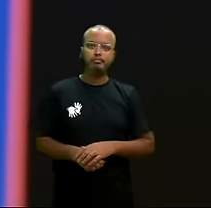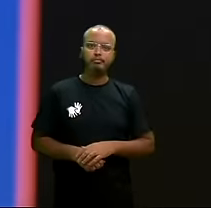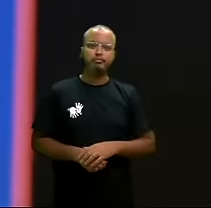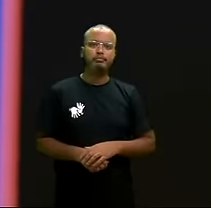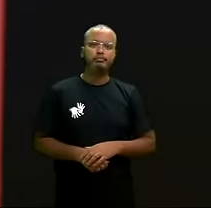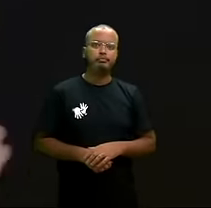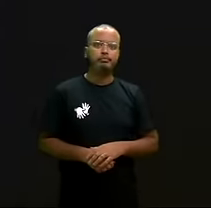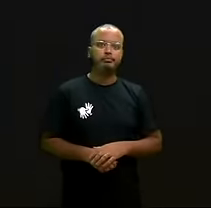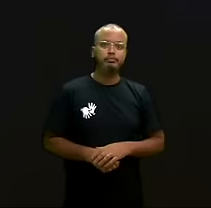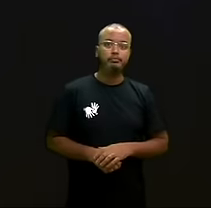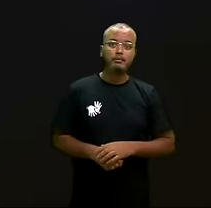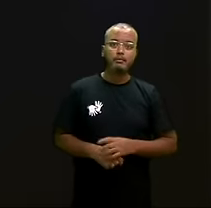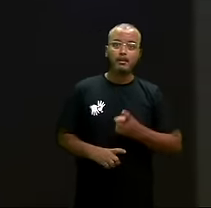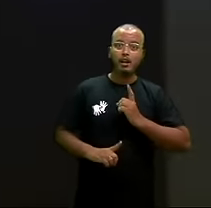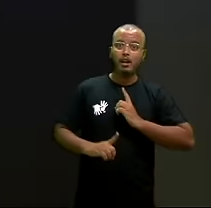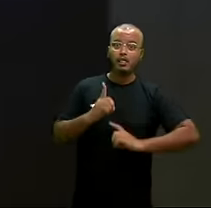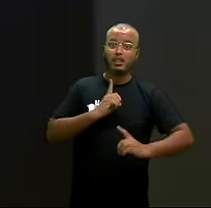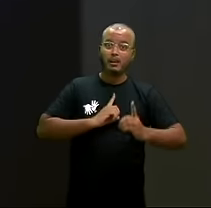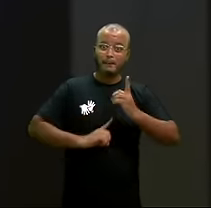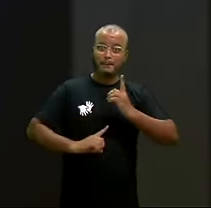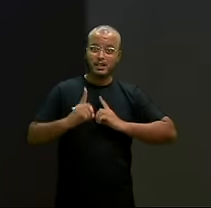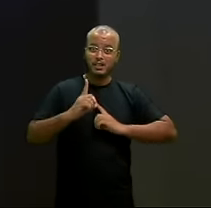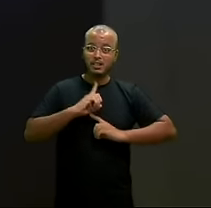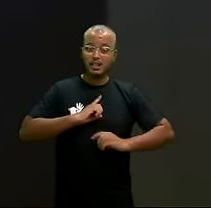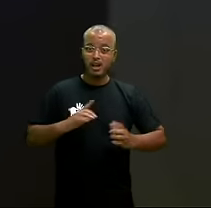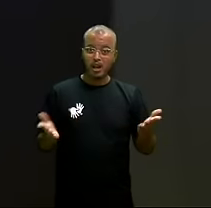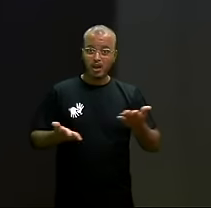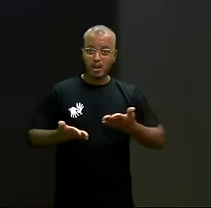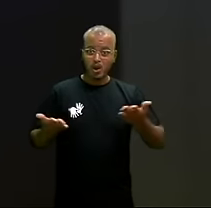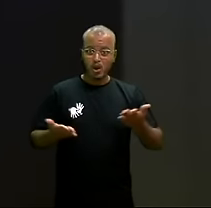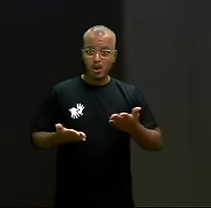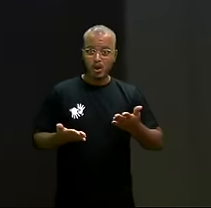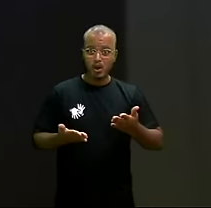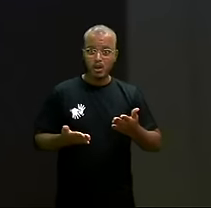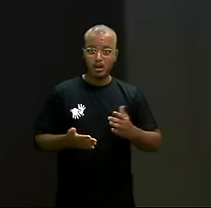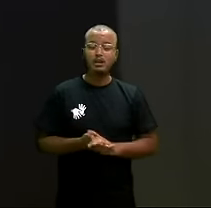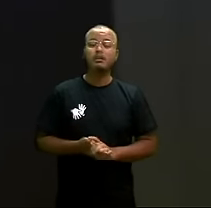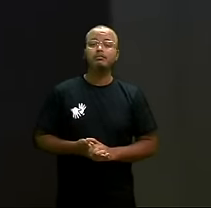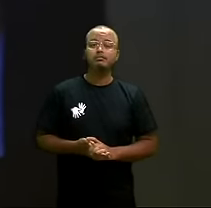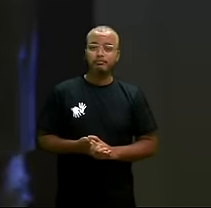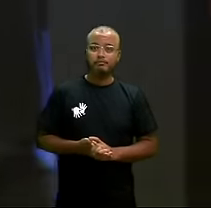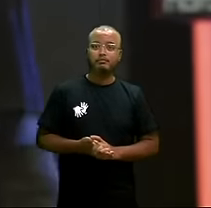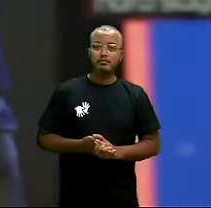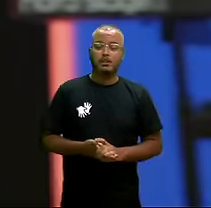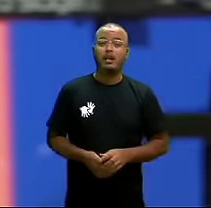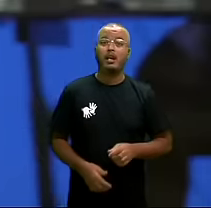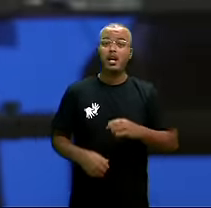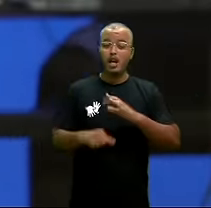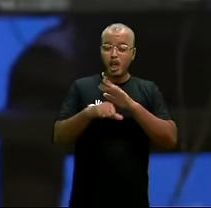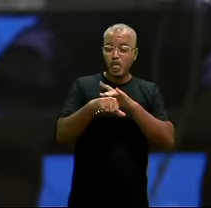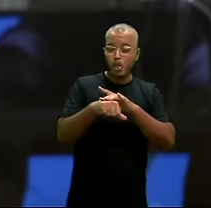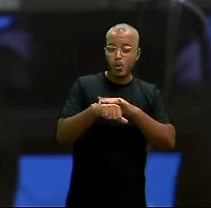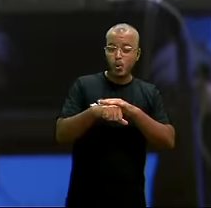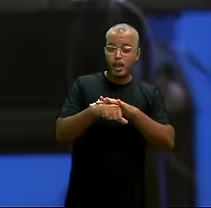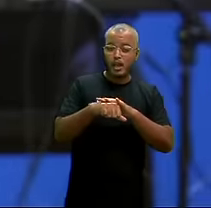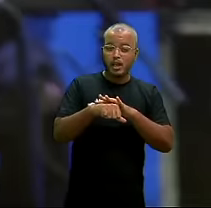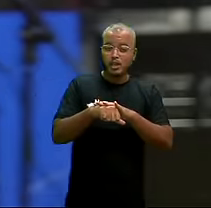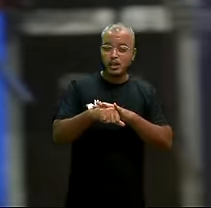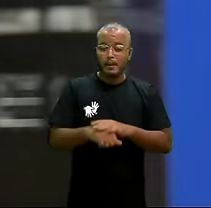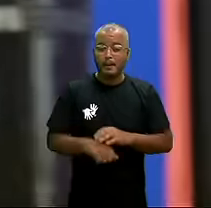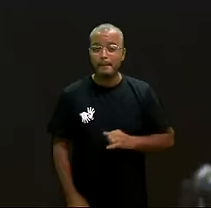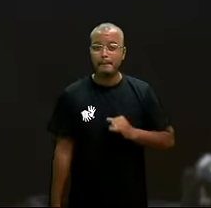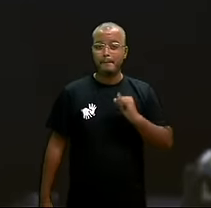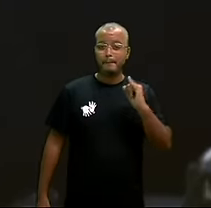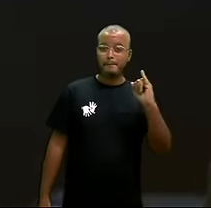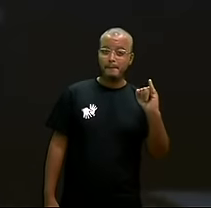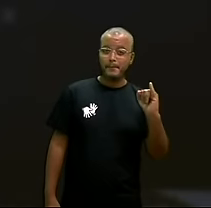A depressão, que era a quarta depois da pandemia, virou a segunda. E só perde para doenças cardiovasculares, que na minha simples opinião, não sou